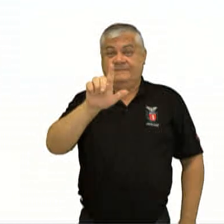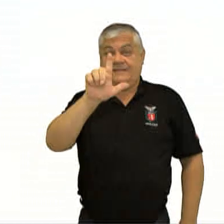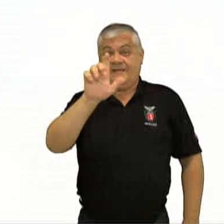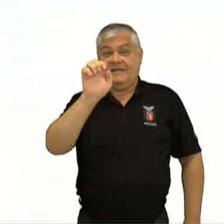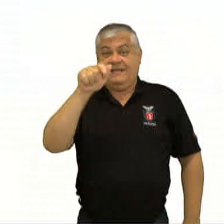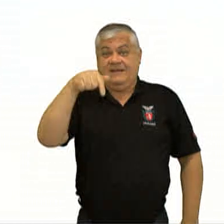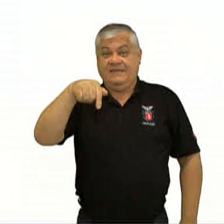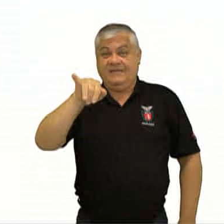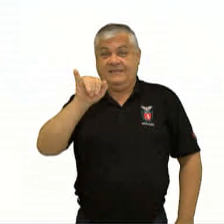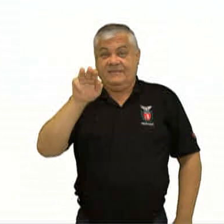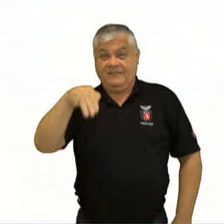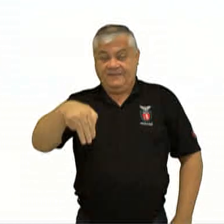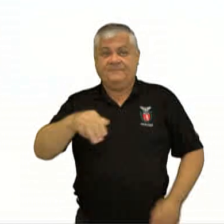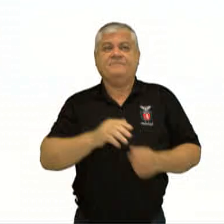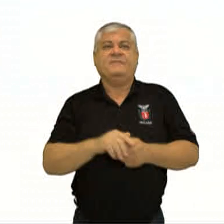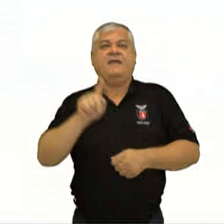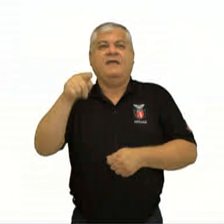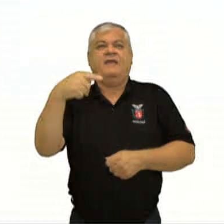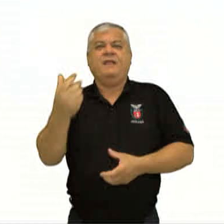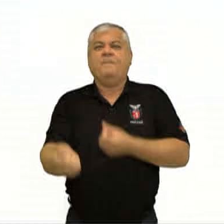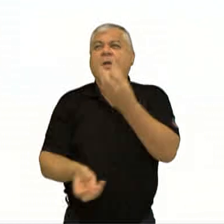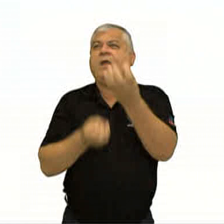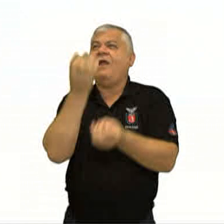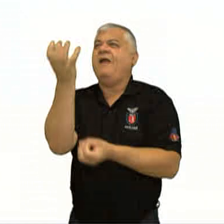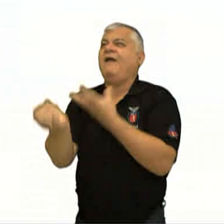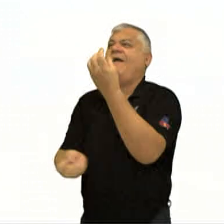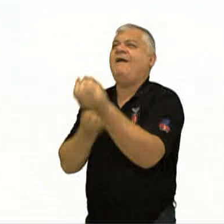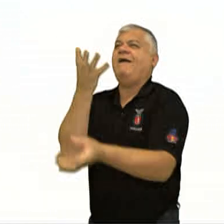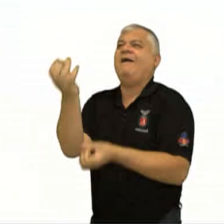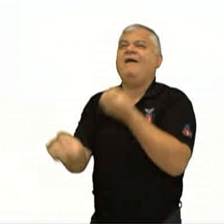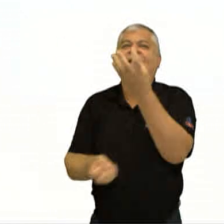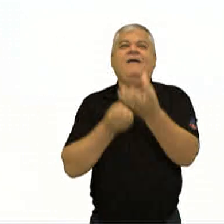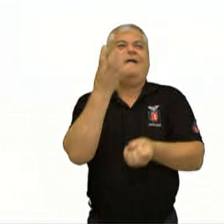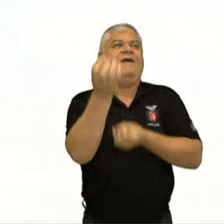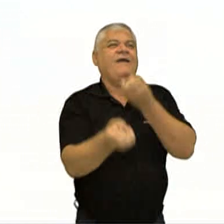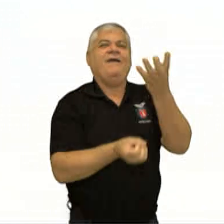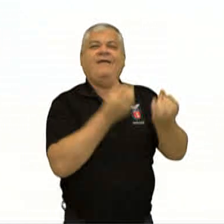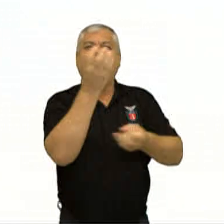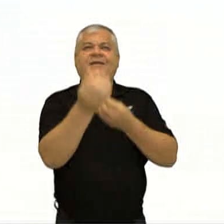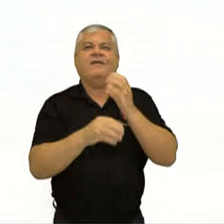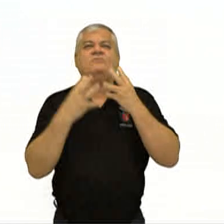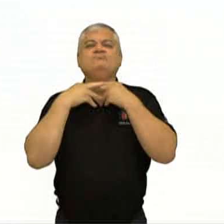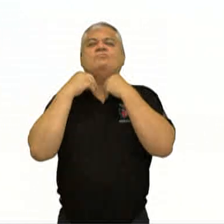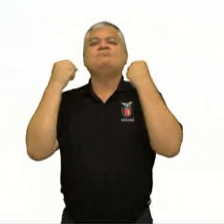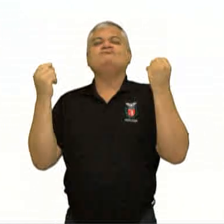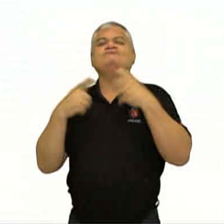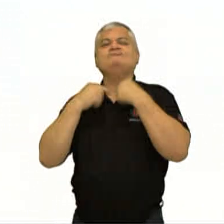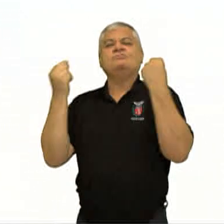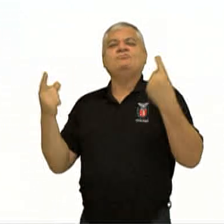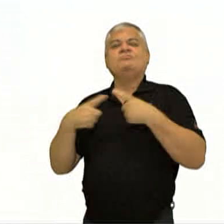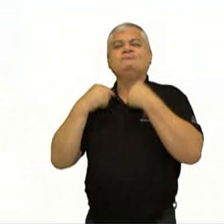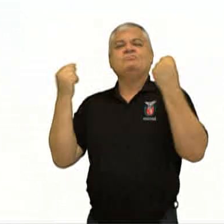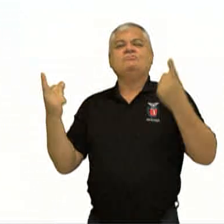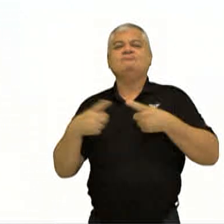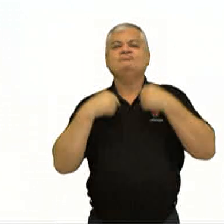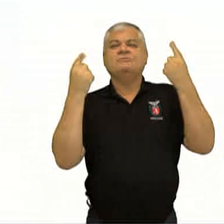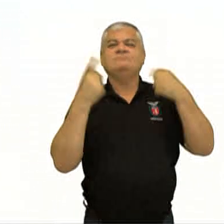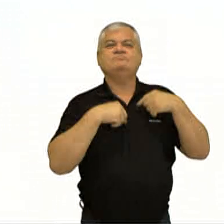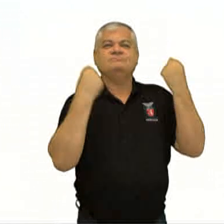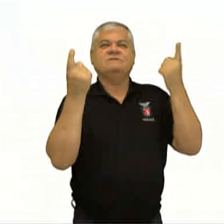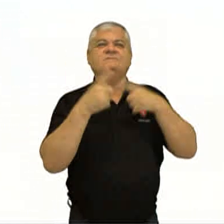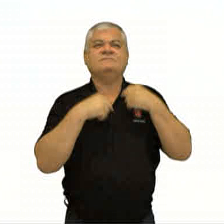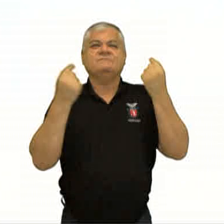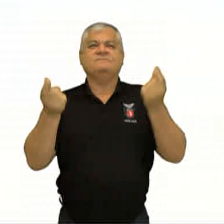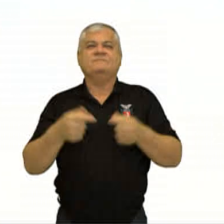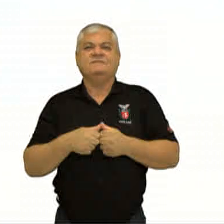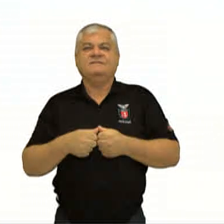acróbata. Acrobata, né? Tá errado aqui. Amoral glutão. Sua máscara possui uma testa baixa. Geralmente é o